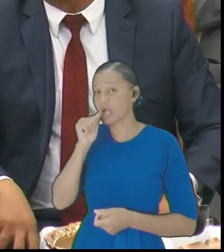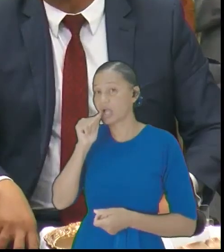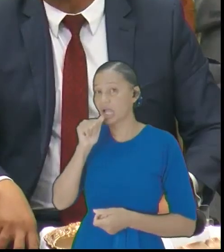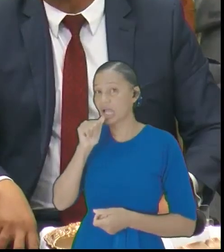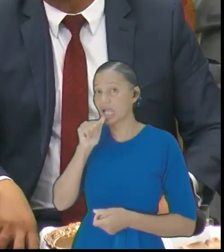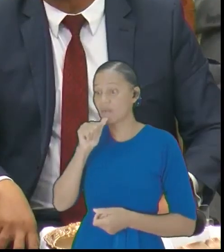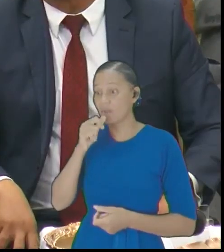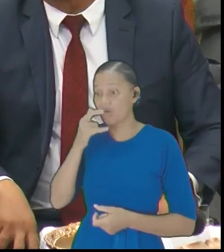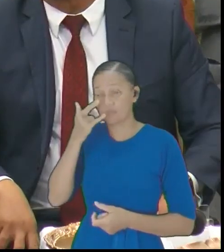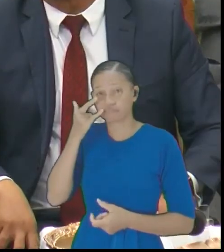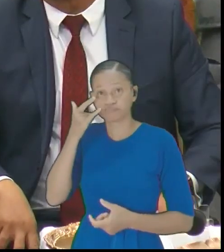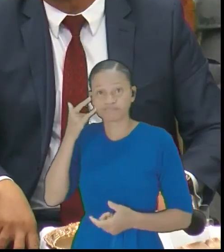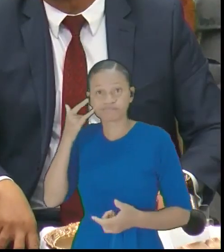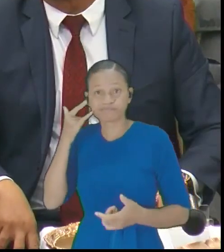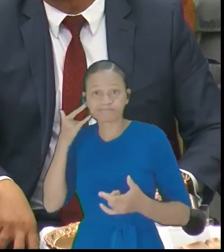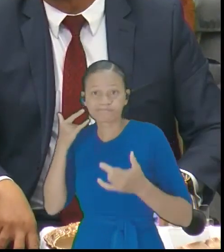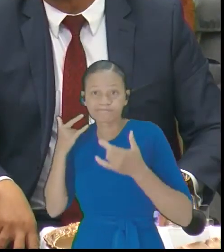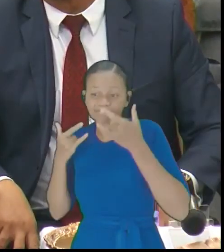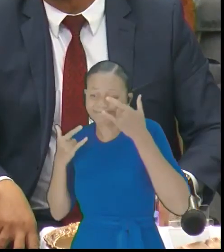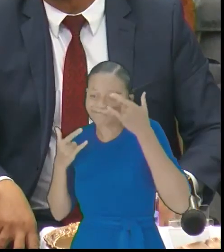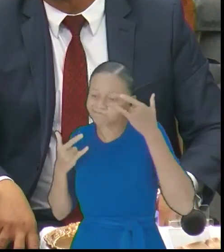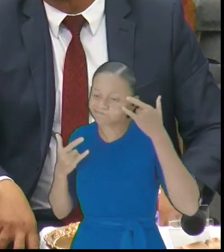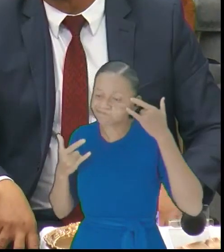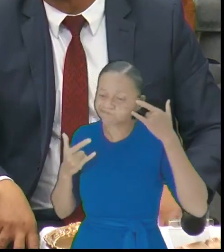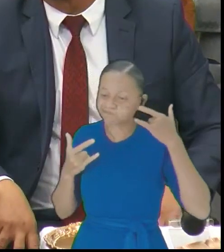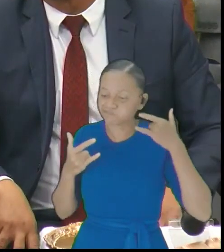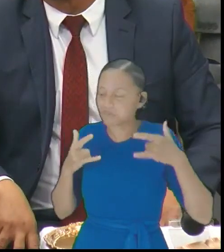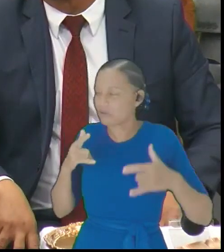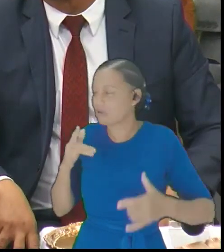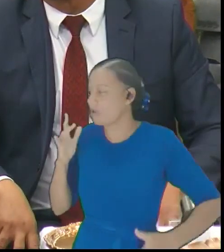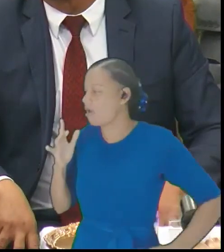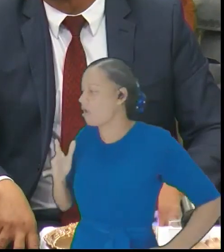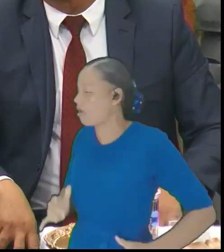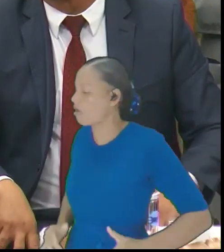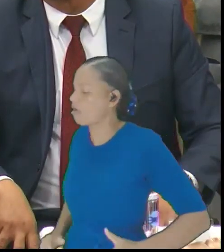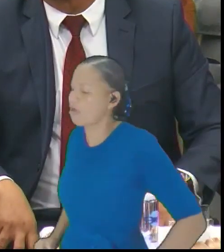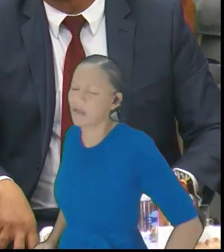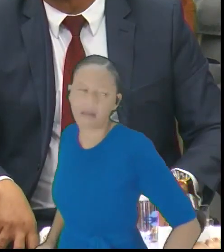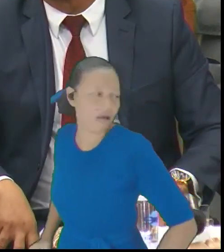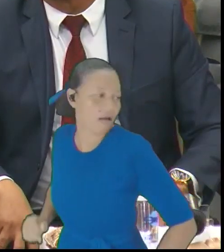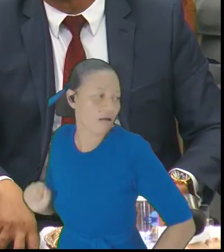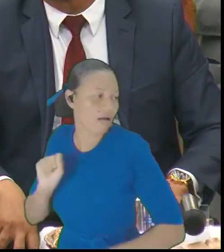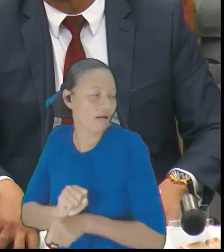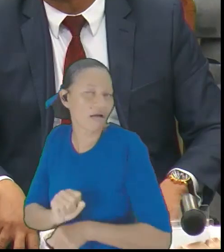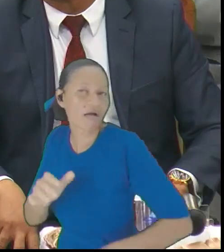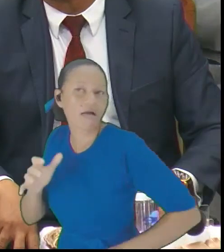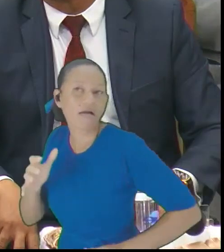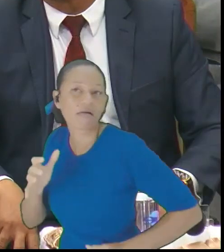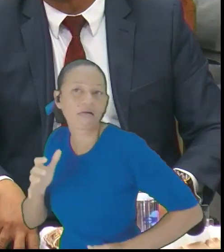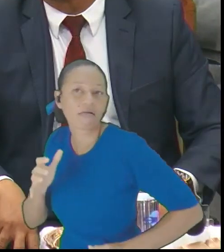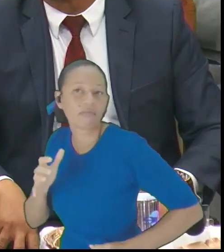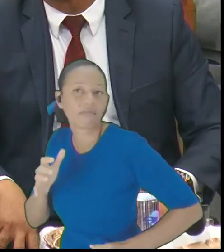extremamente usurenta, ficou pelo caminho e virou uma estátua de sal.